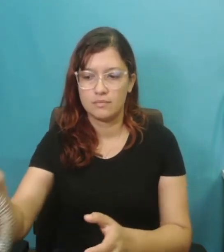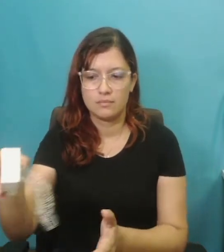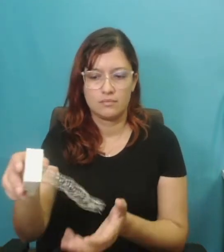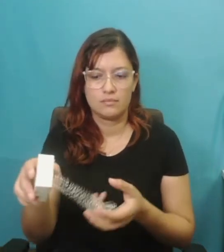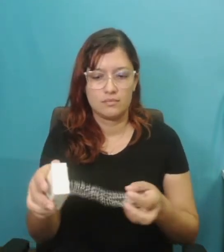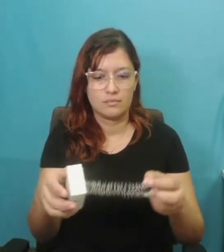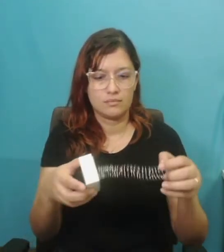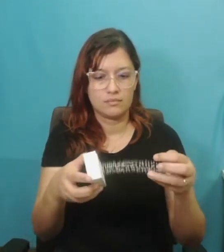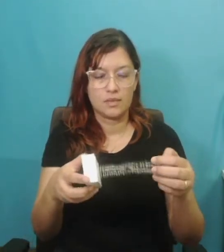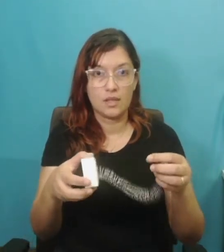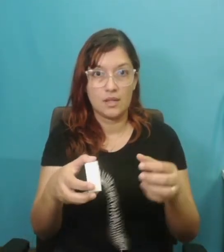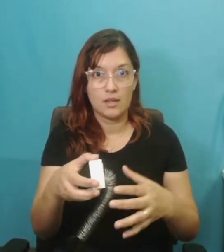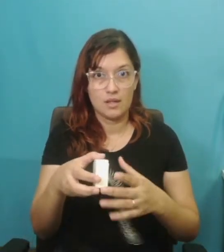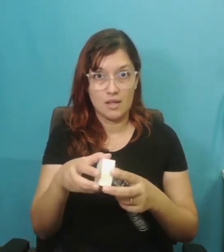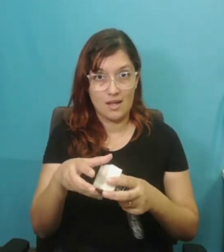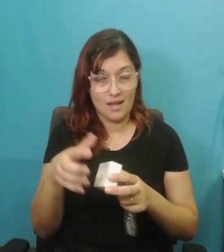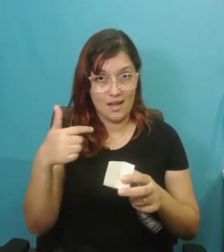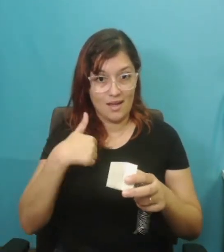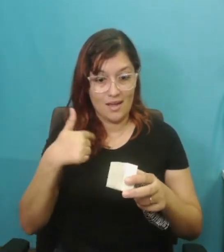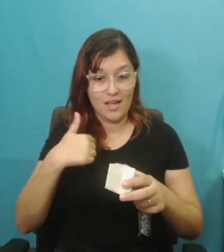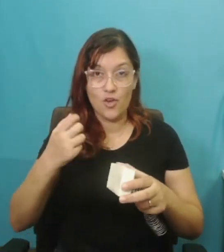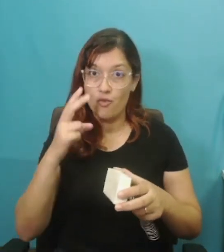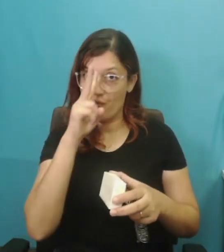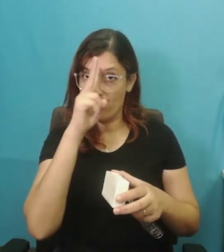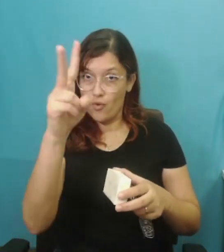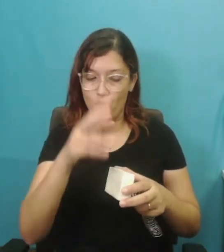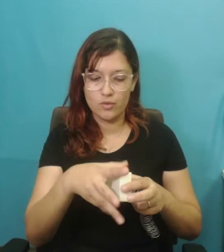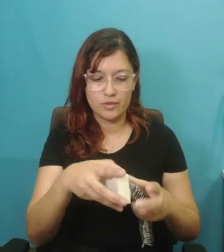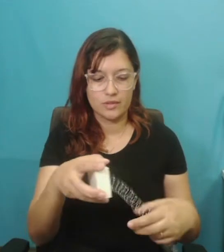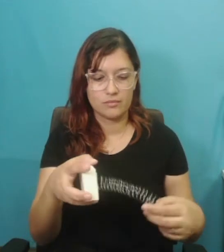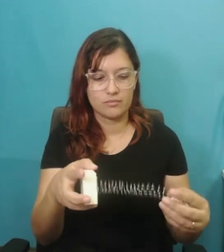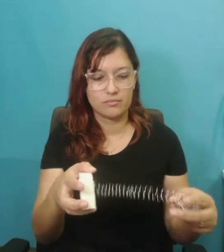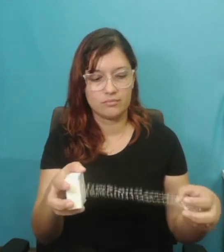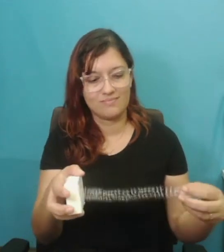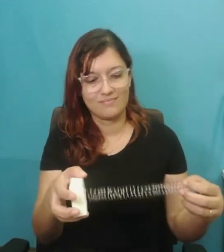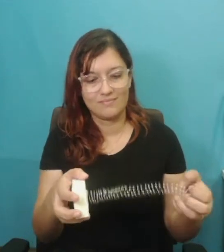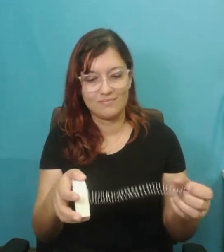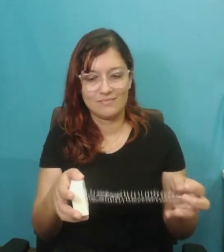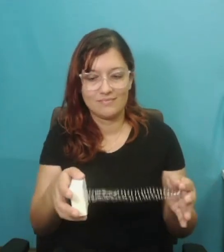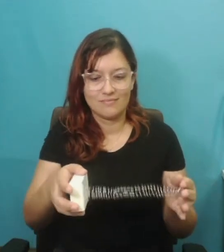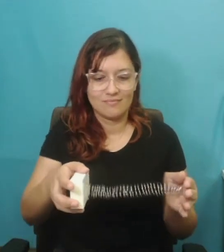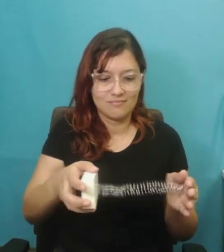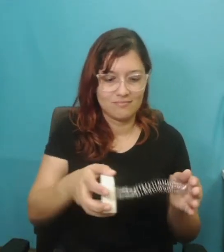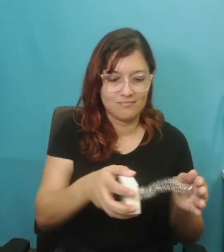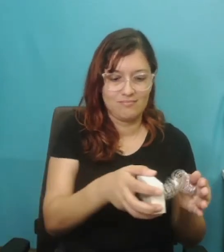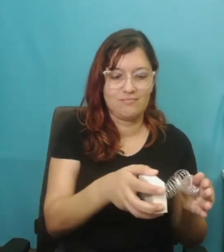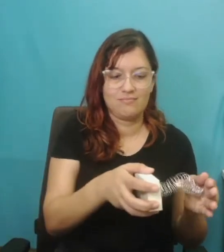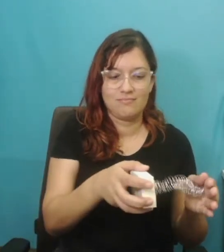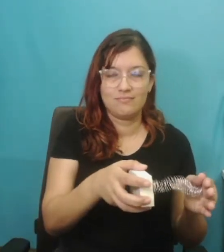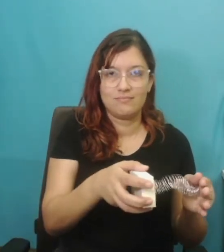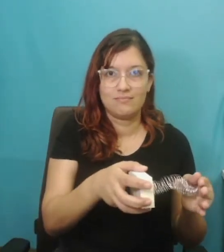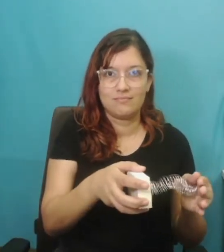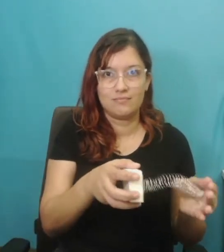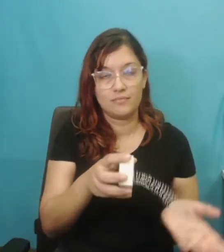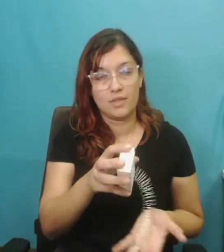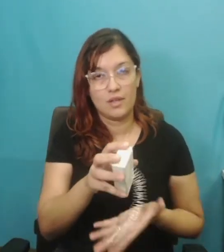Mas vamos imaginar que eu aplique uma força,